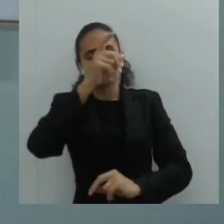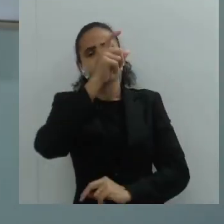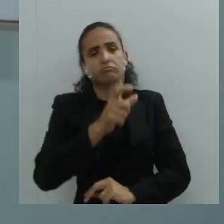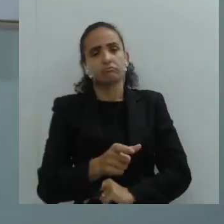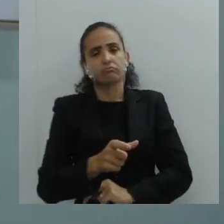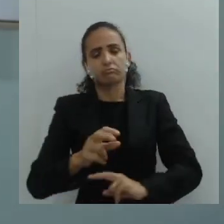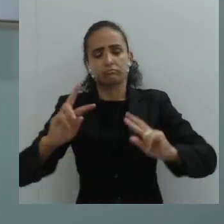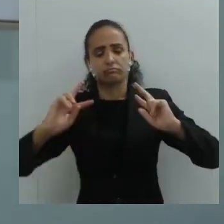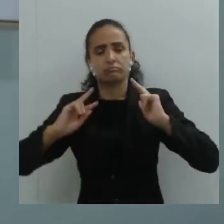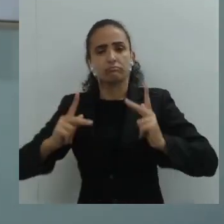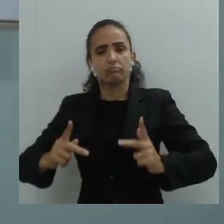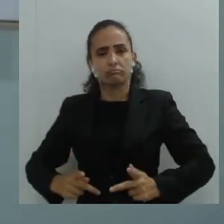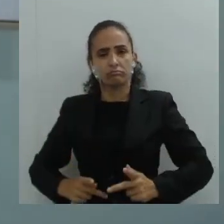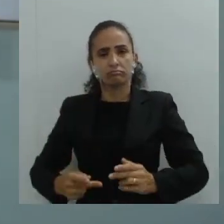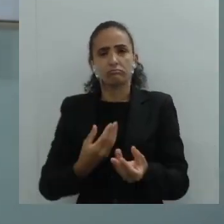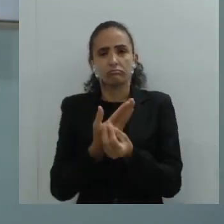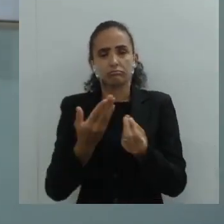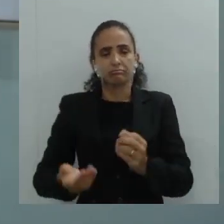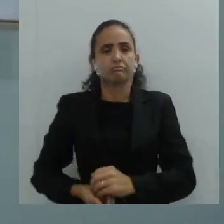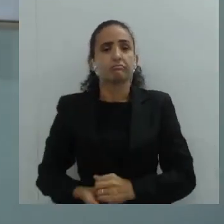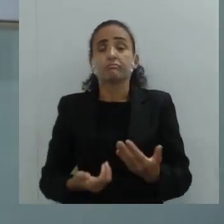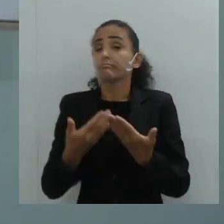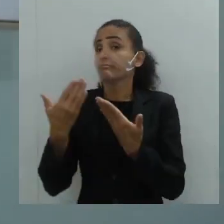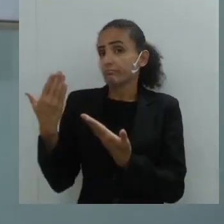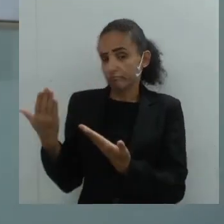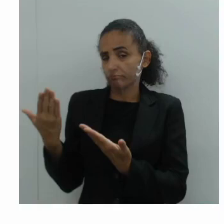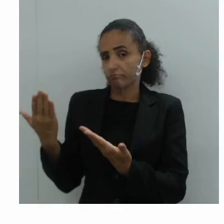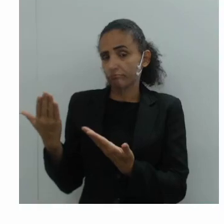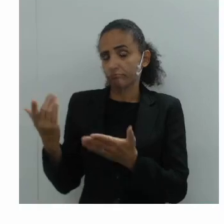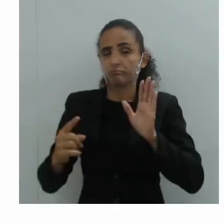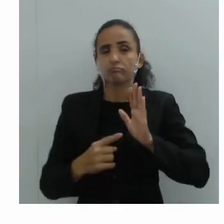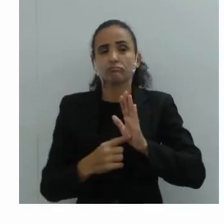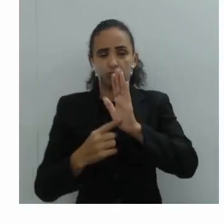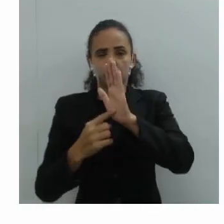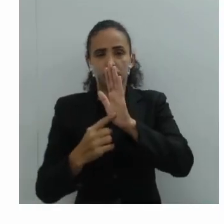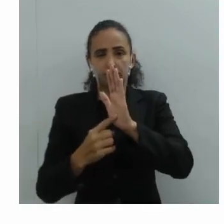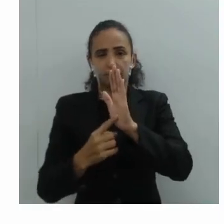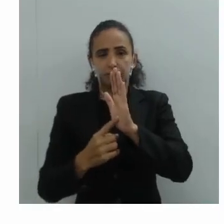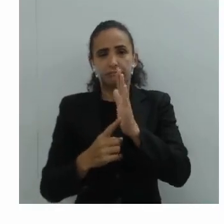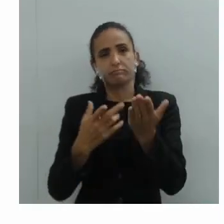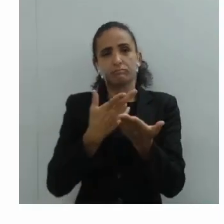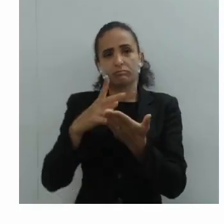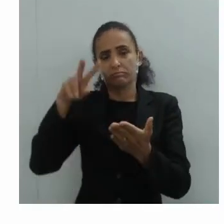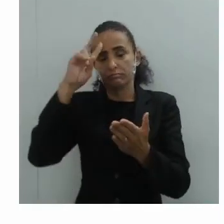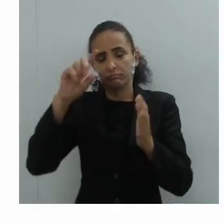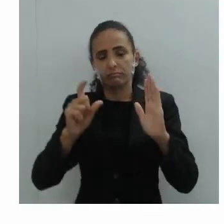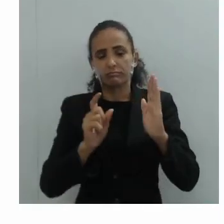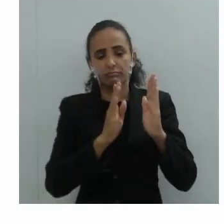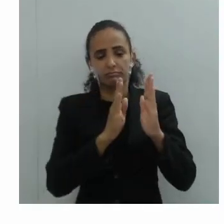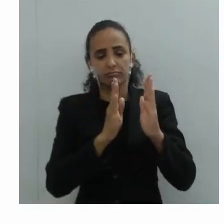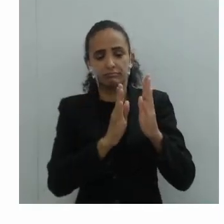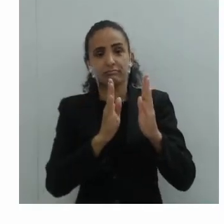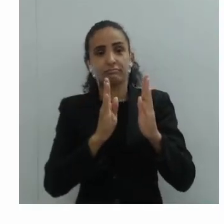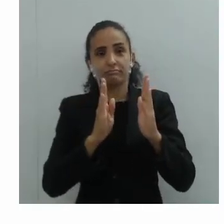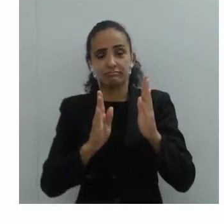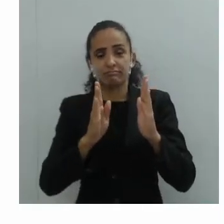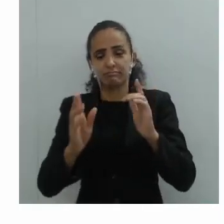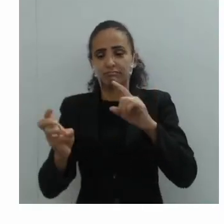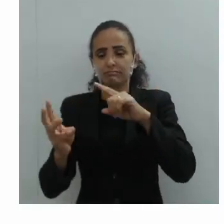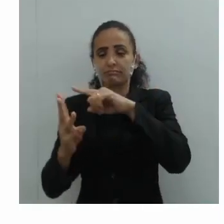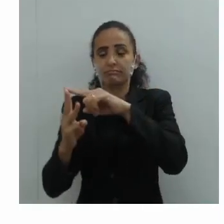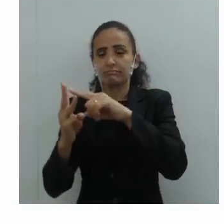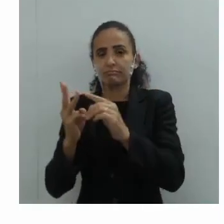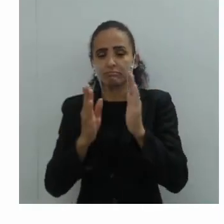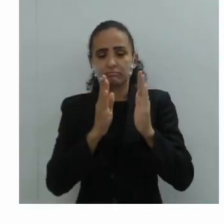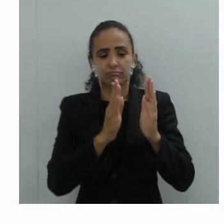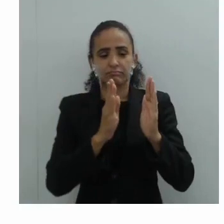humana, à integridade dela. E aqui trago para vocês aqui nós temos aqui um alerta, né? Veja um gênero